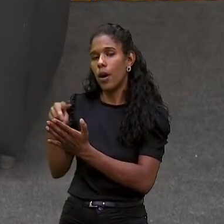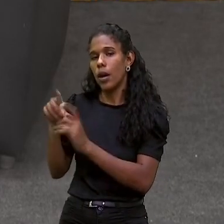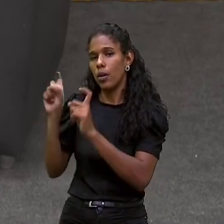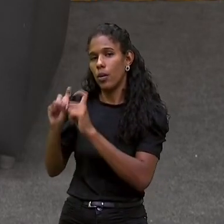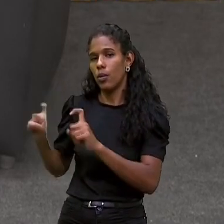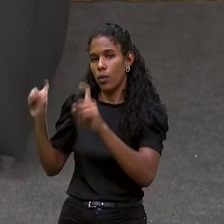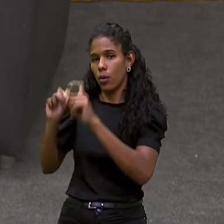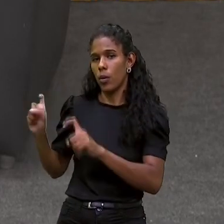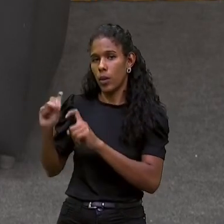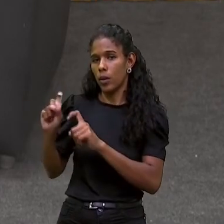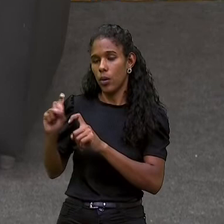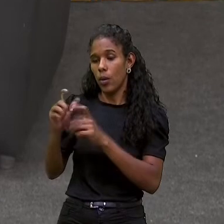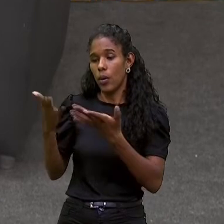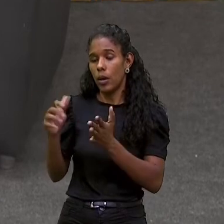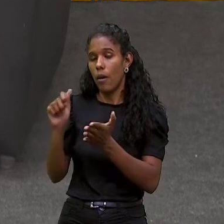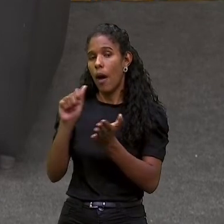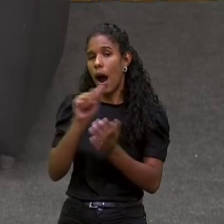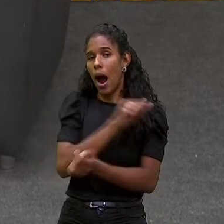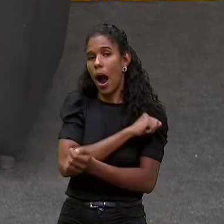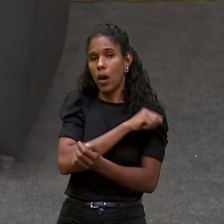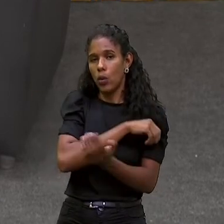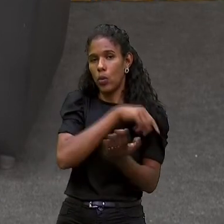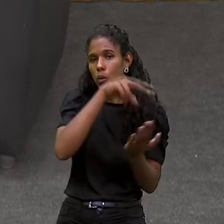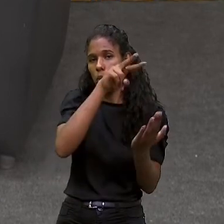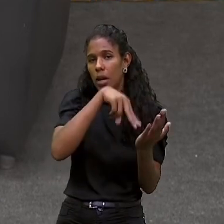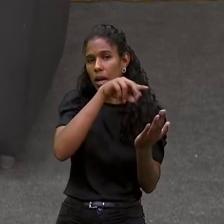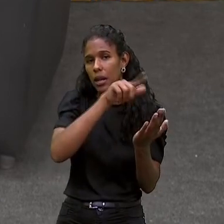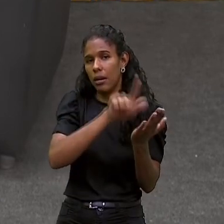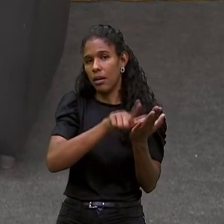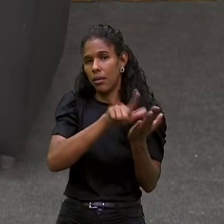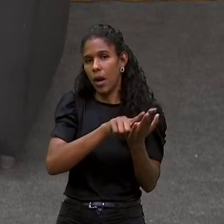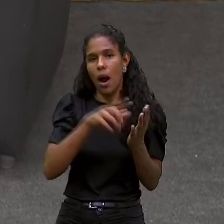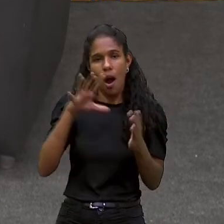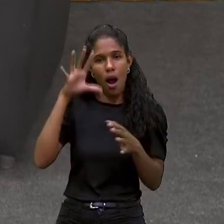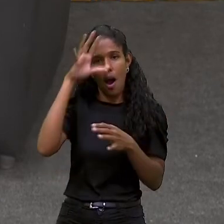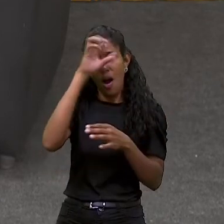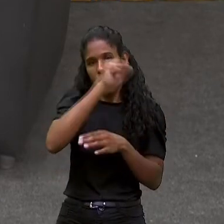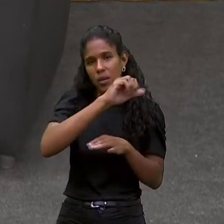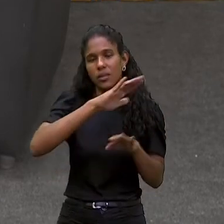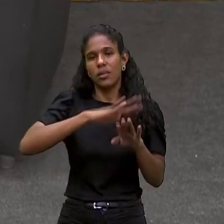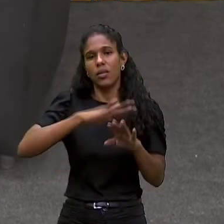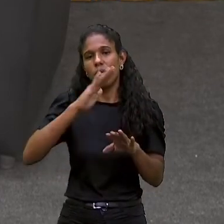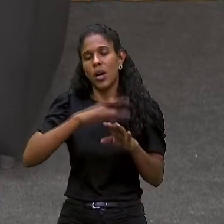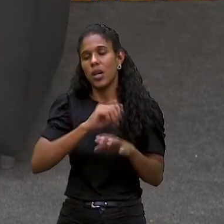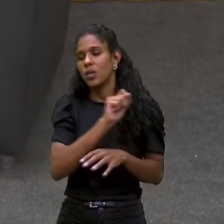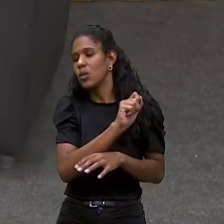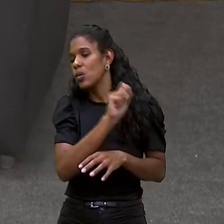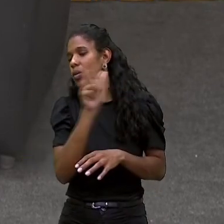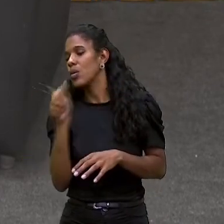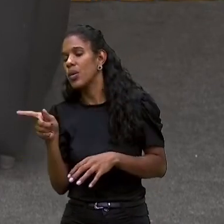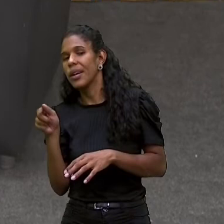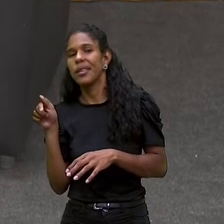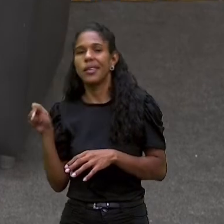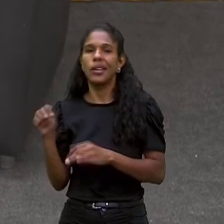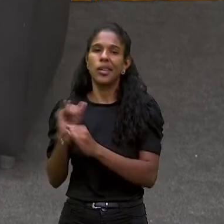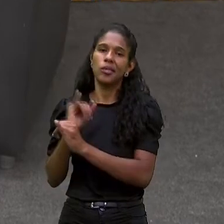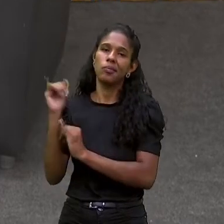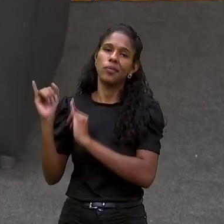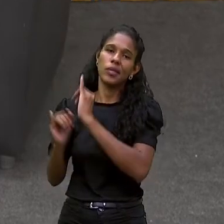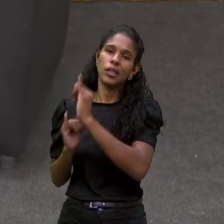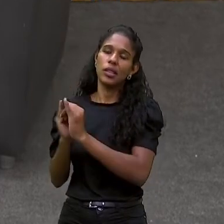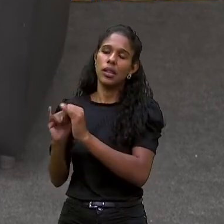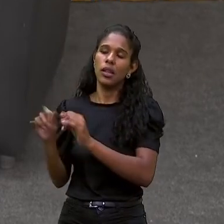que a leitura no papel, ela facilita mais a aprendizagem que a leitura nos